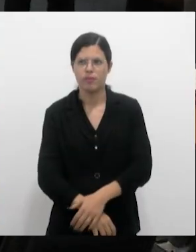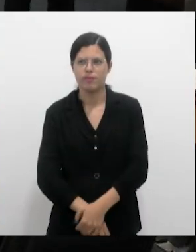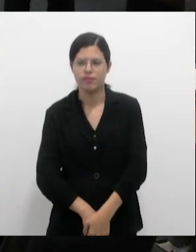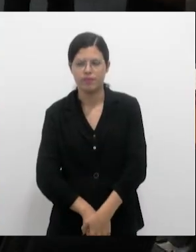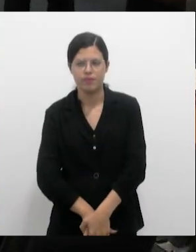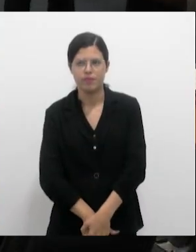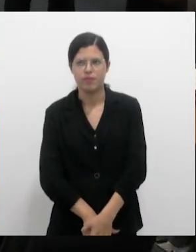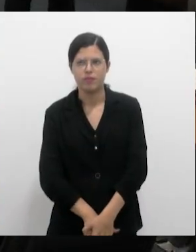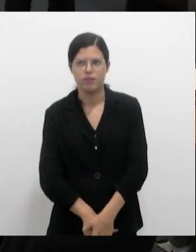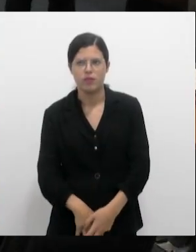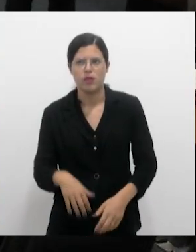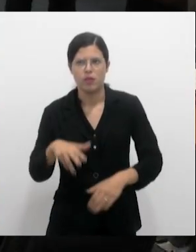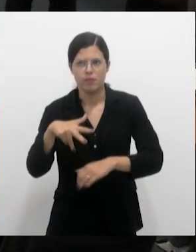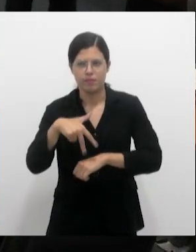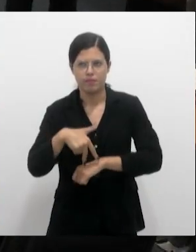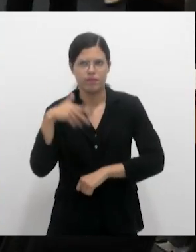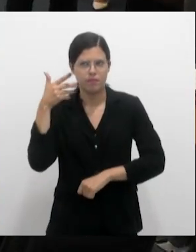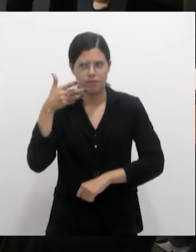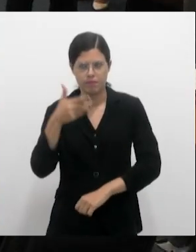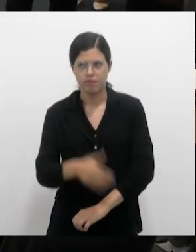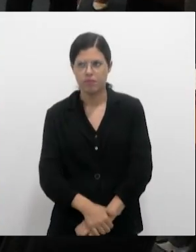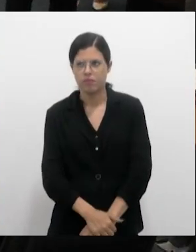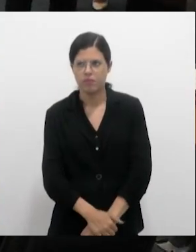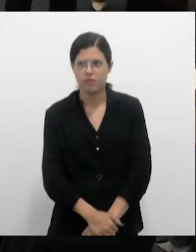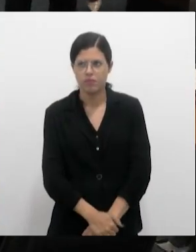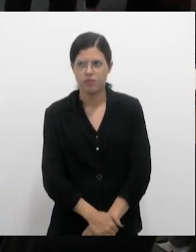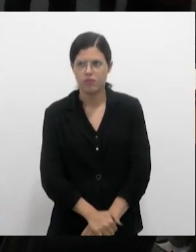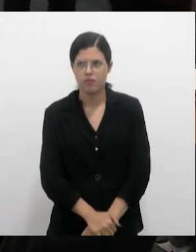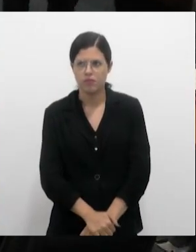possa falar, por favor.